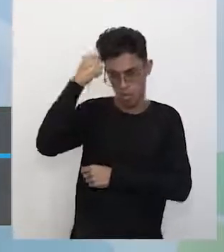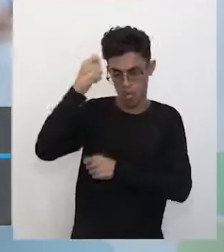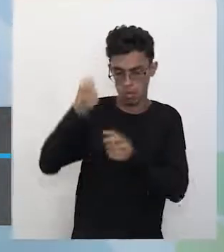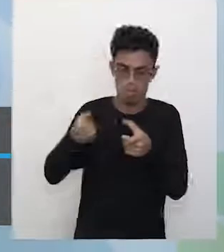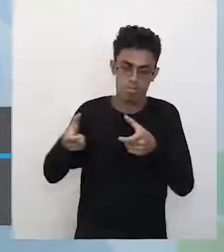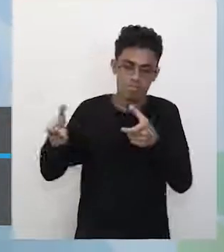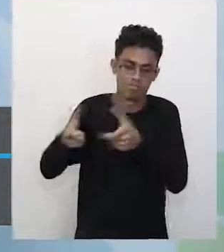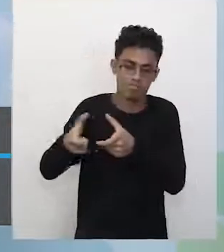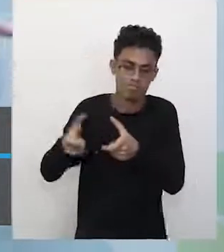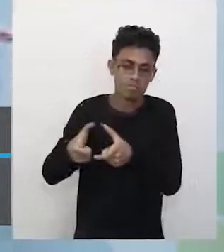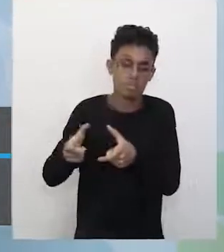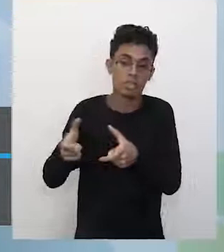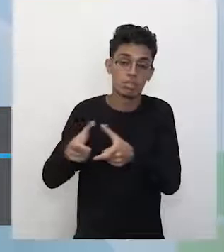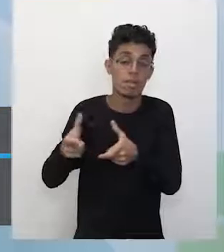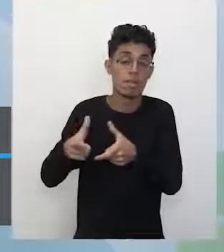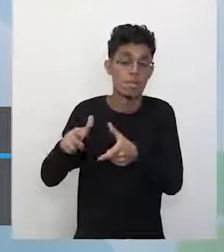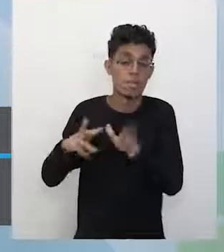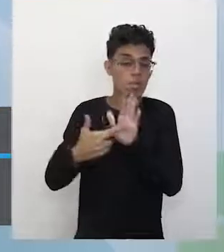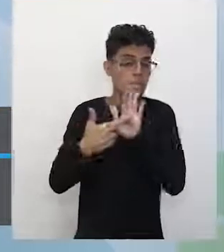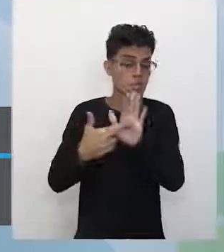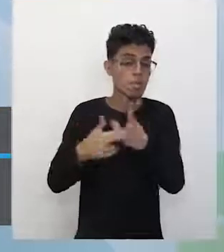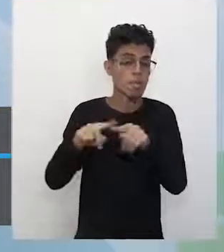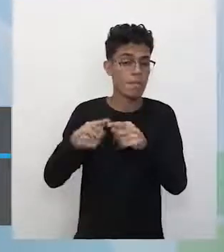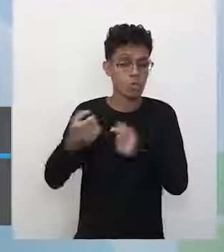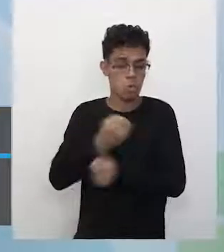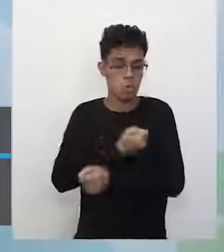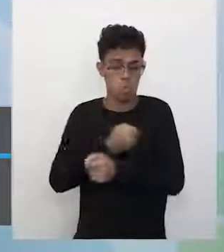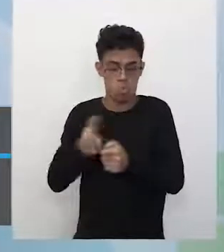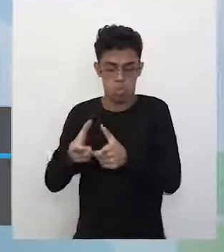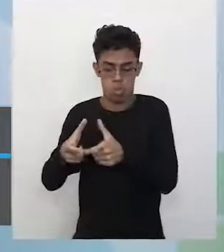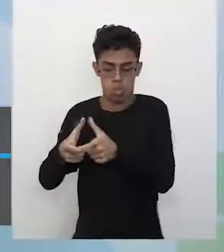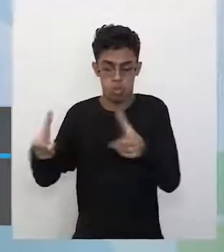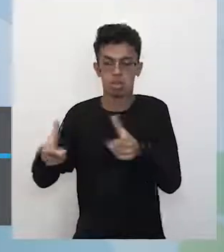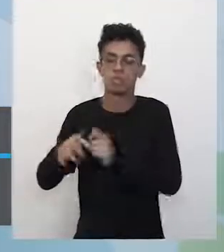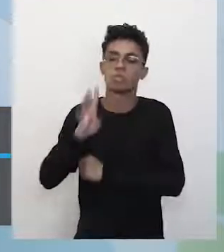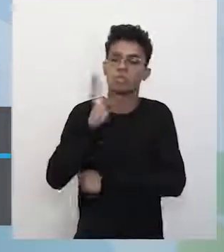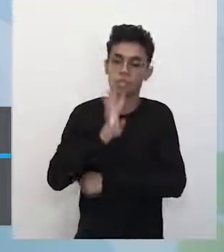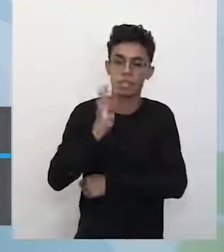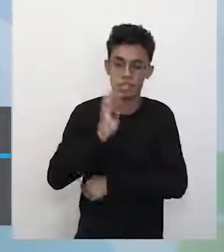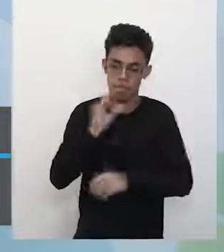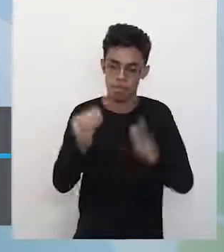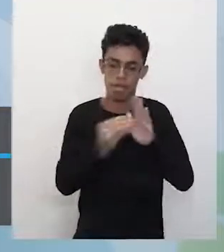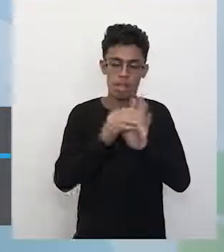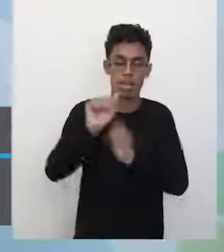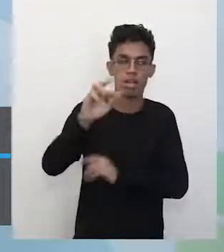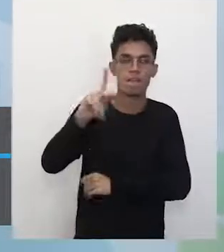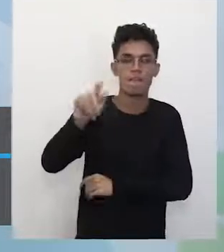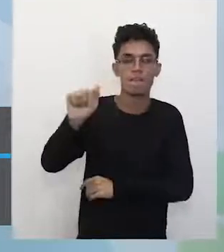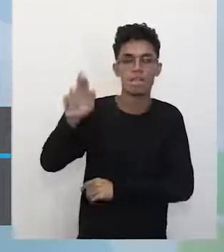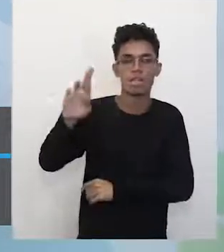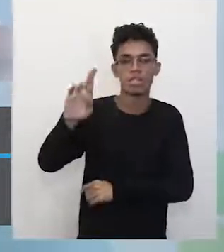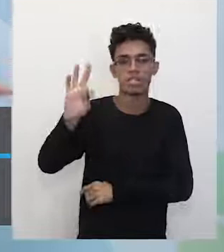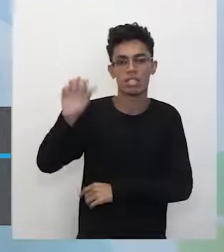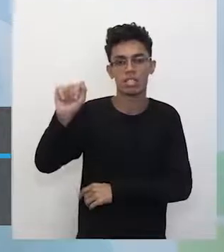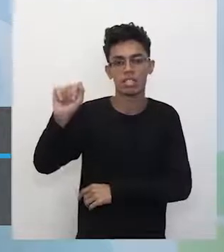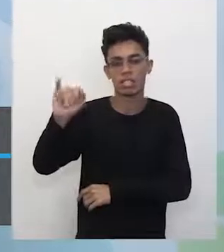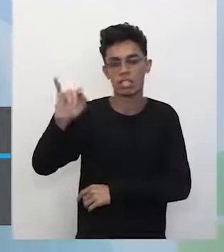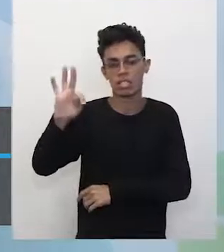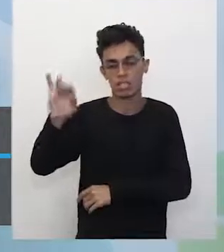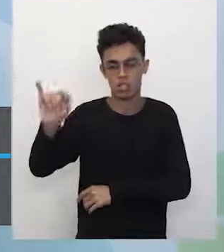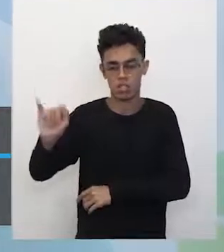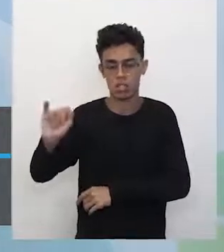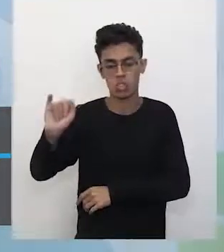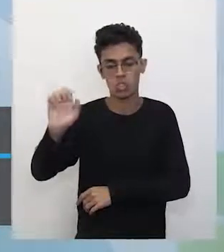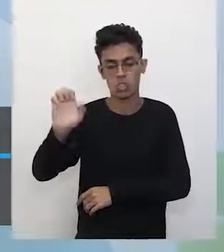mesmo elas sendo em maior número. Então, eu acho que, para ilustrar, eu achei legal que ele colocou essa questão do apartheid, porque os negros eram em maioria.